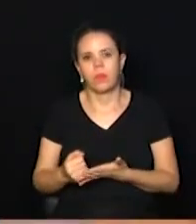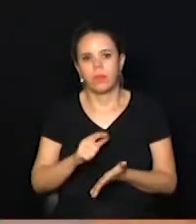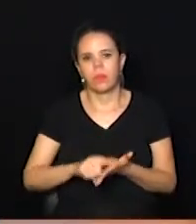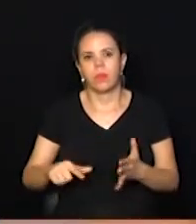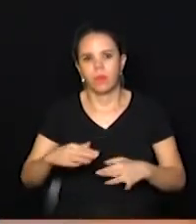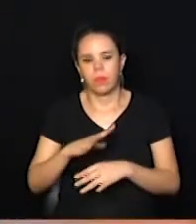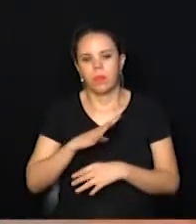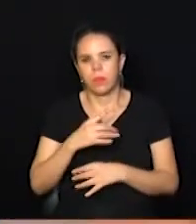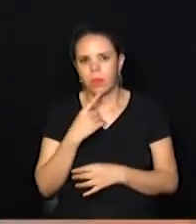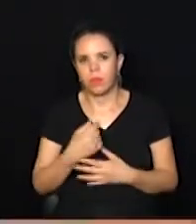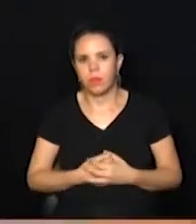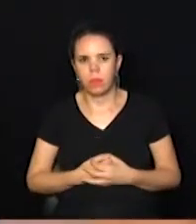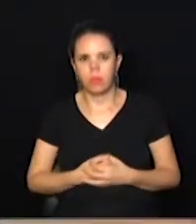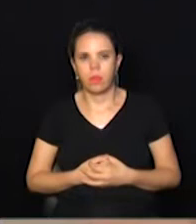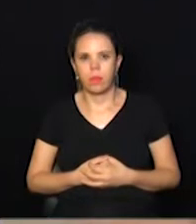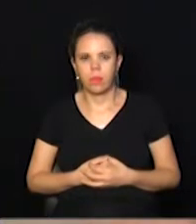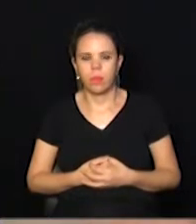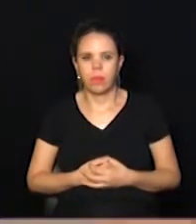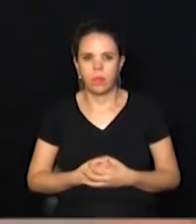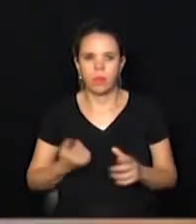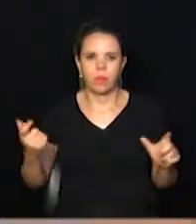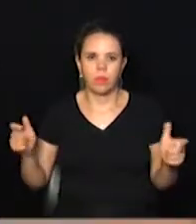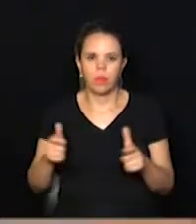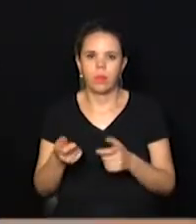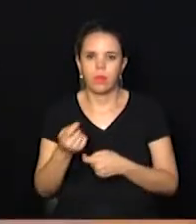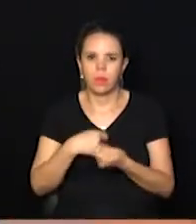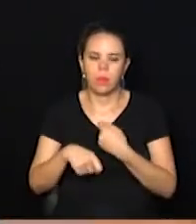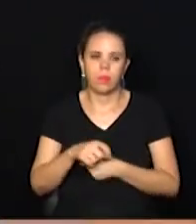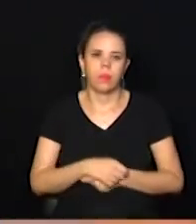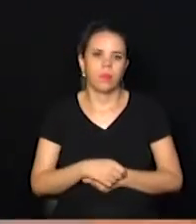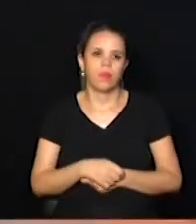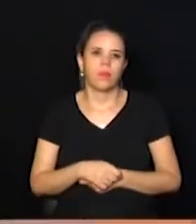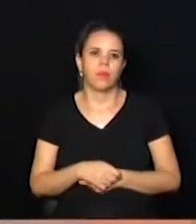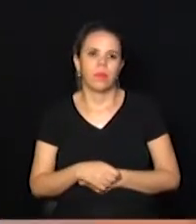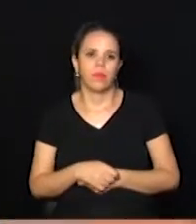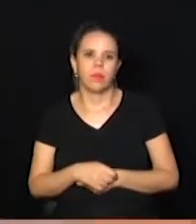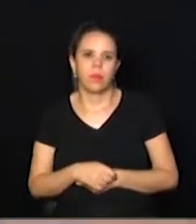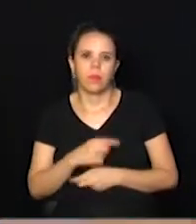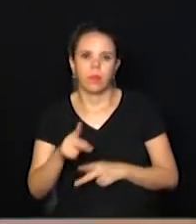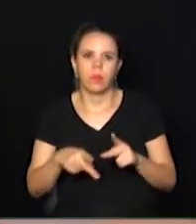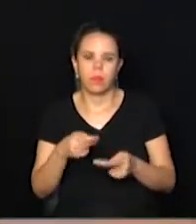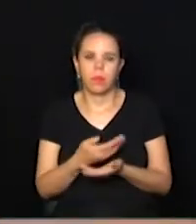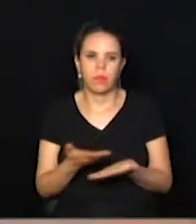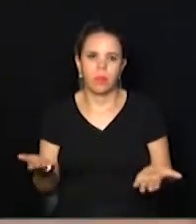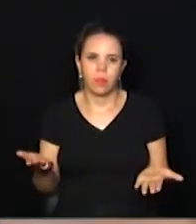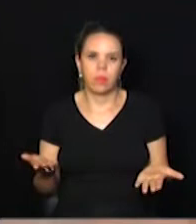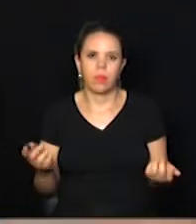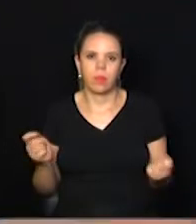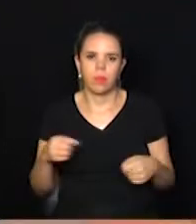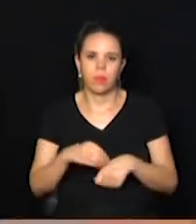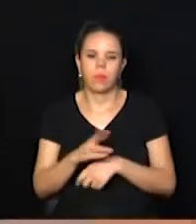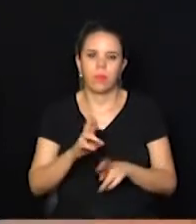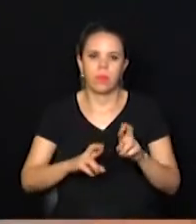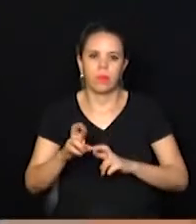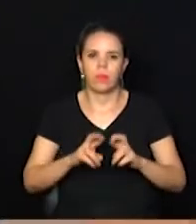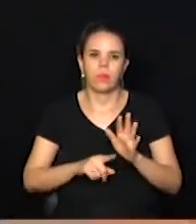cidade de Campinas. Então, não era apenas fazer a redução do ponto de vista econômico, mas era dar para a população a condição de